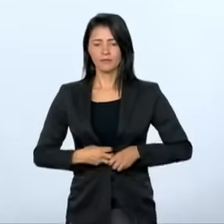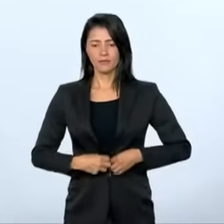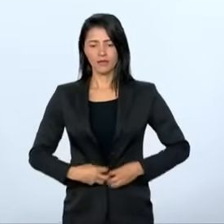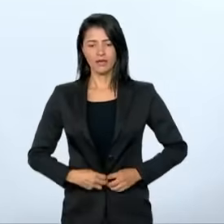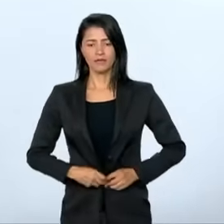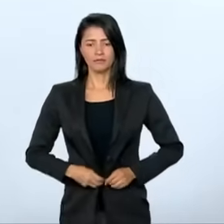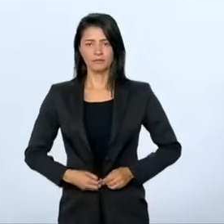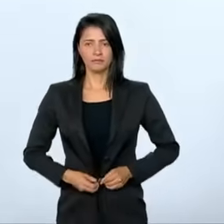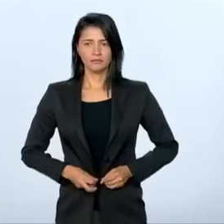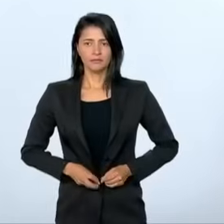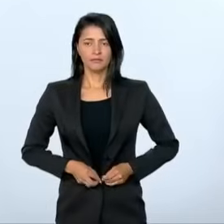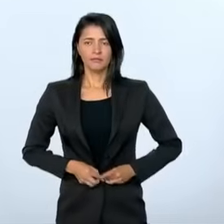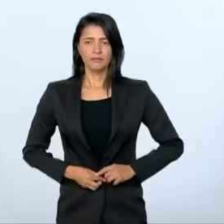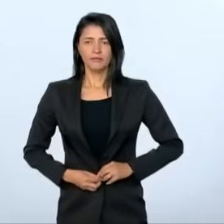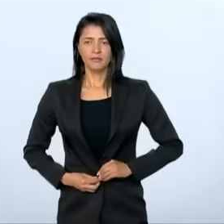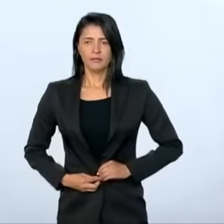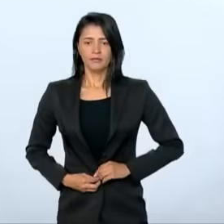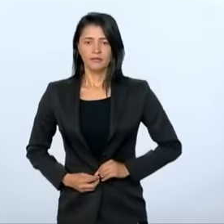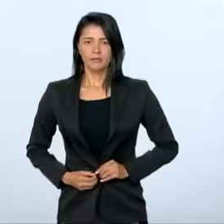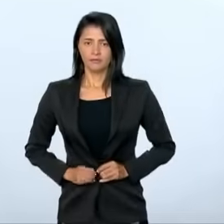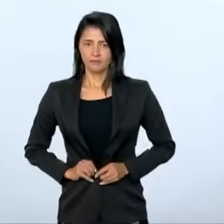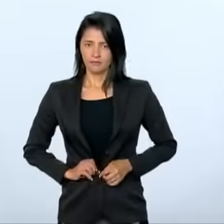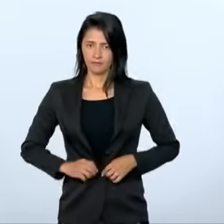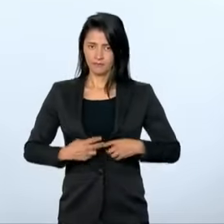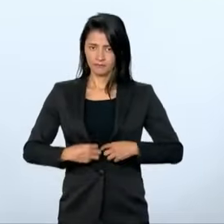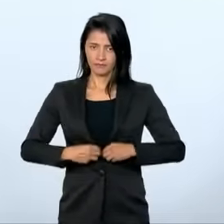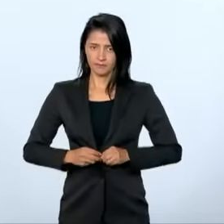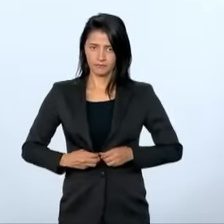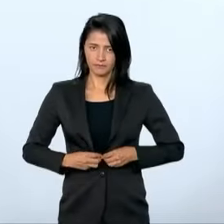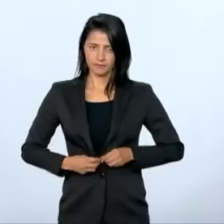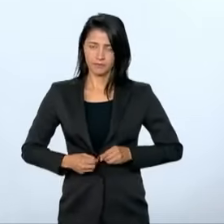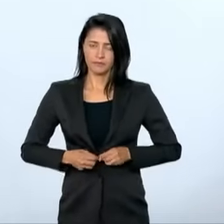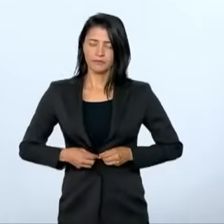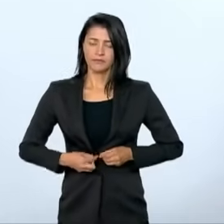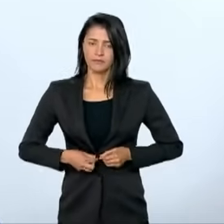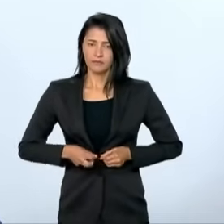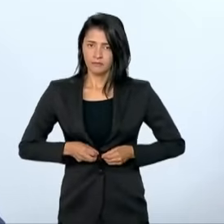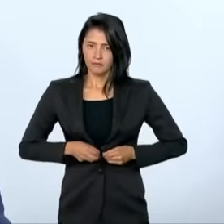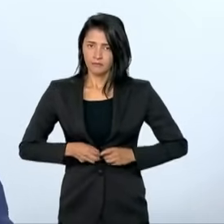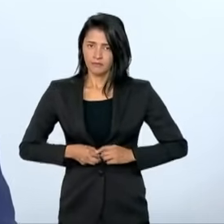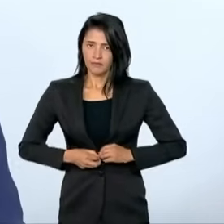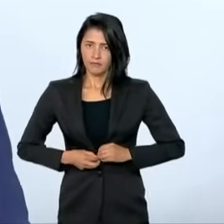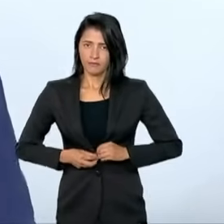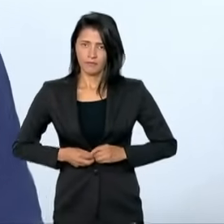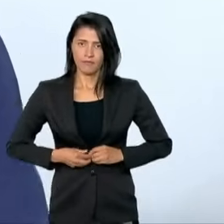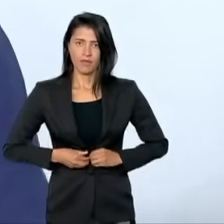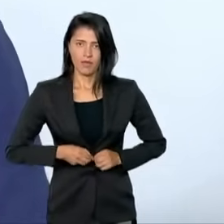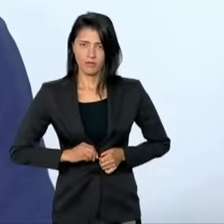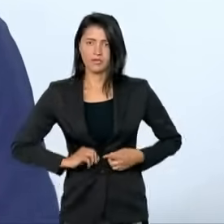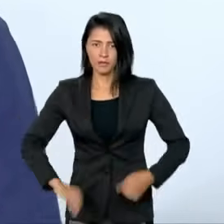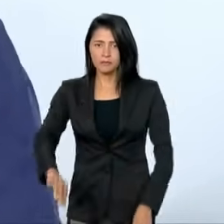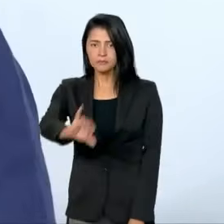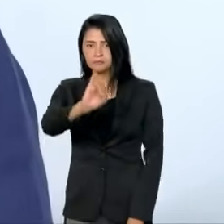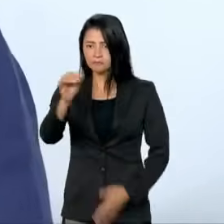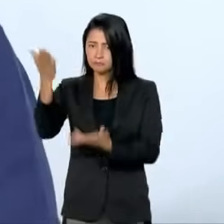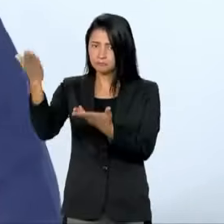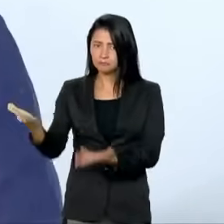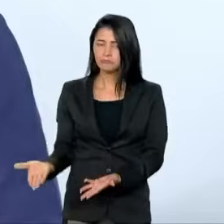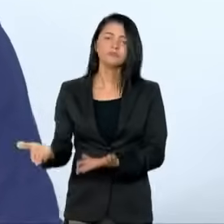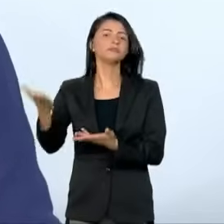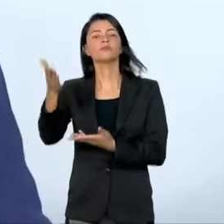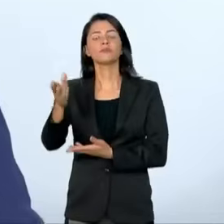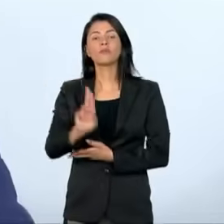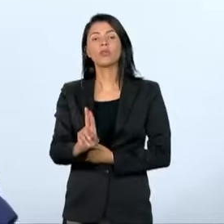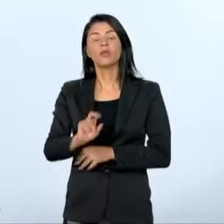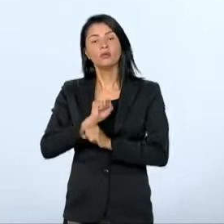em nome da Câmara e da bancada federal do Rio Grande, todos os esforços eu sei que estão sendo feitos, principalmente pela Defesa Civil,